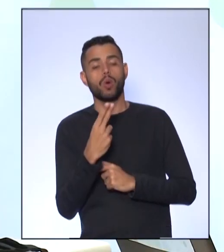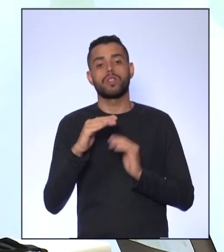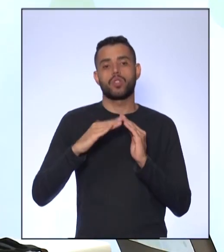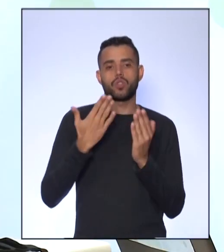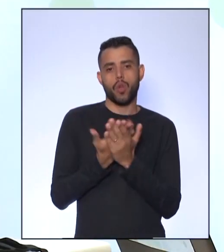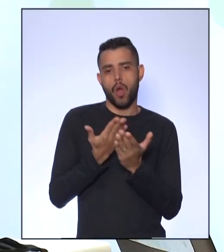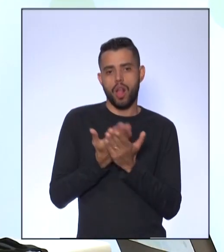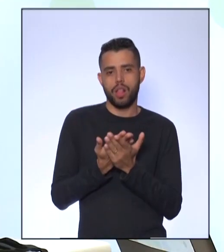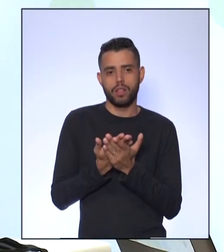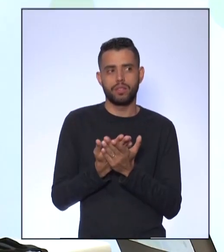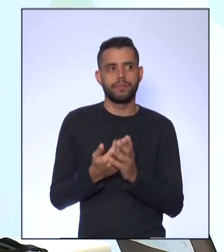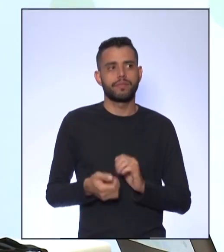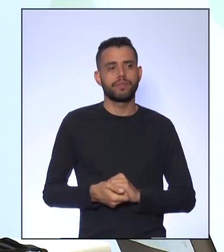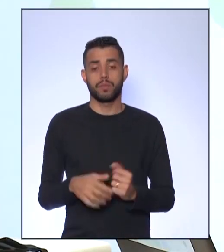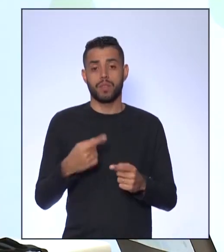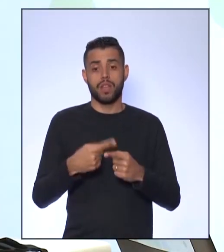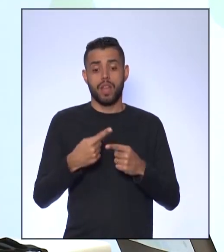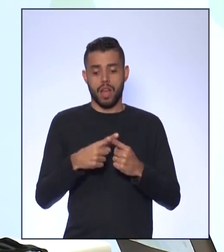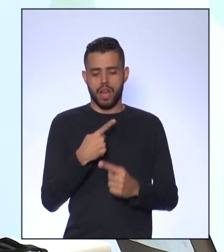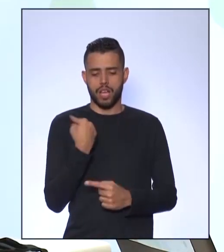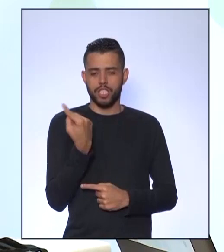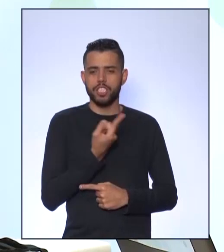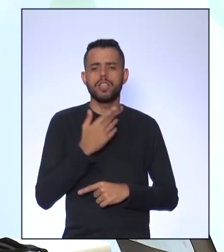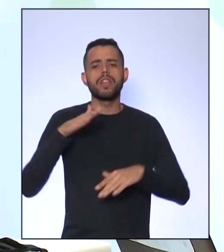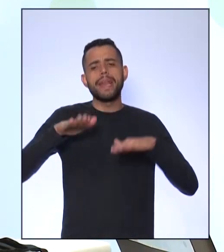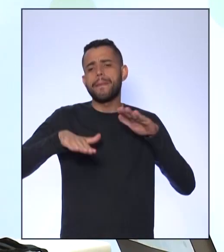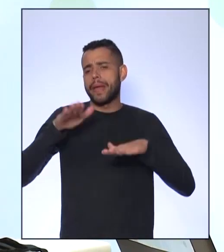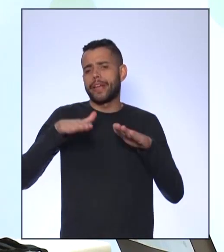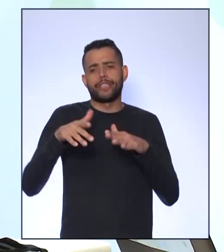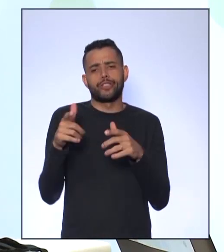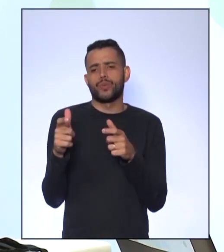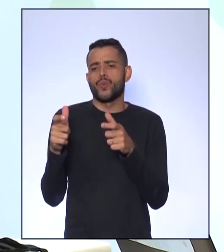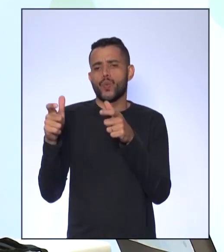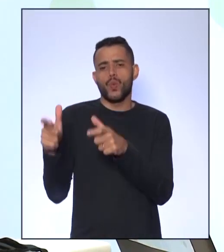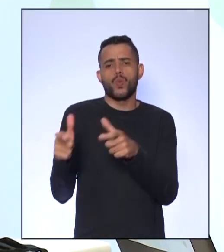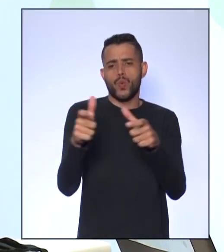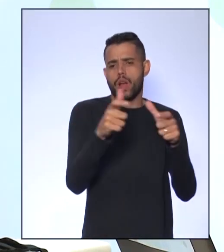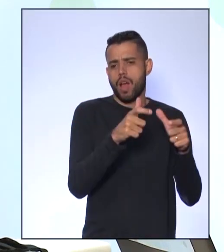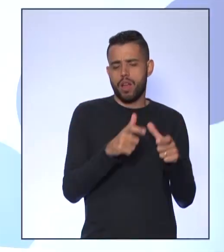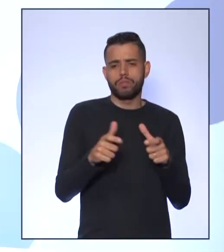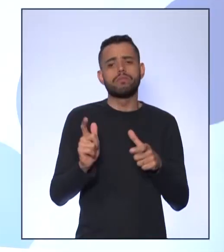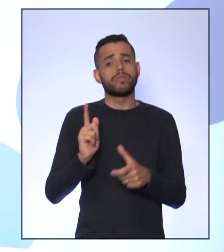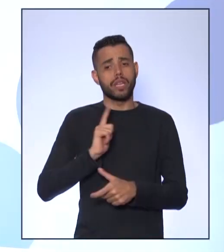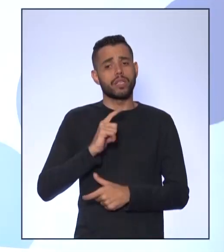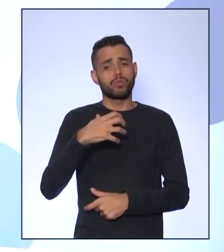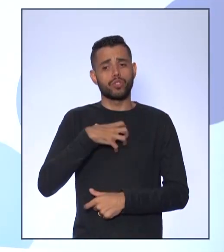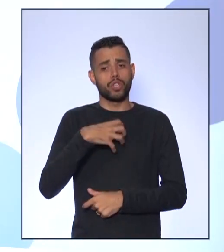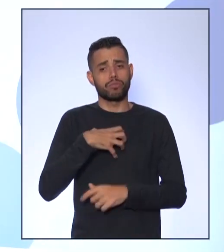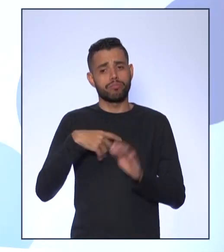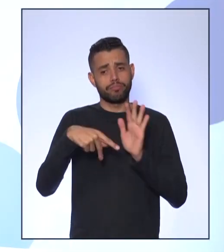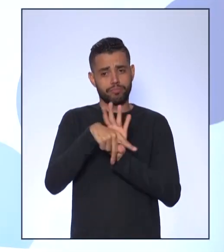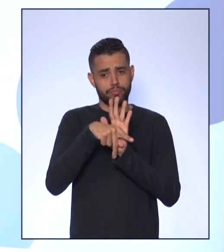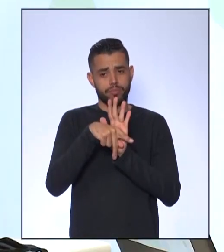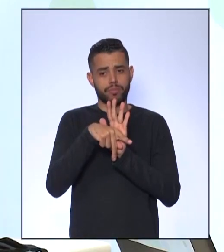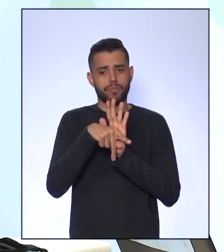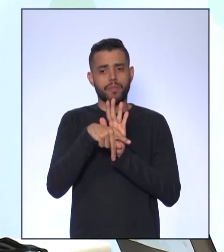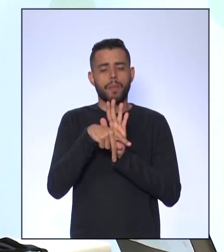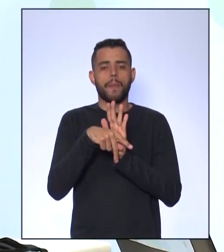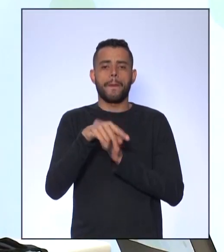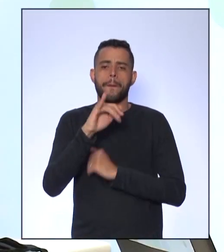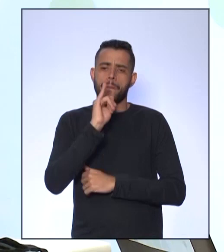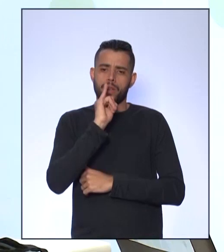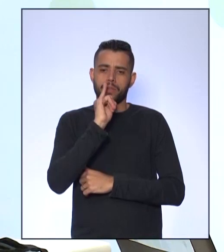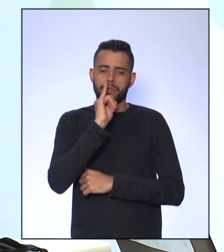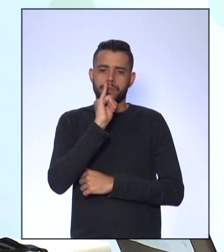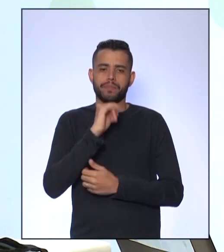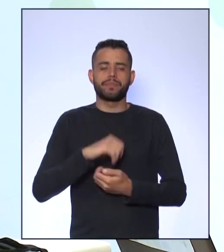comportamos, dependendo do lugar, né, professor? De diferentes formas. Isso exige. Se nós, por exemplo,